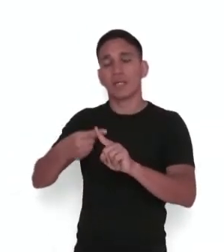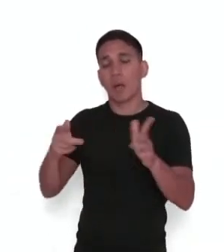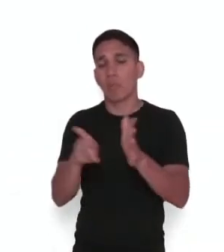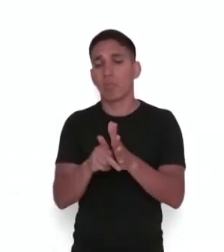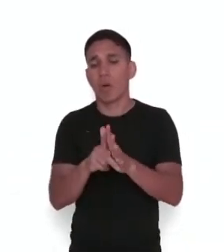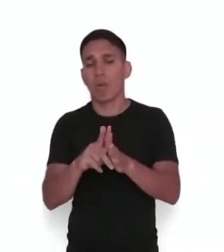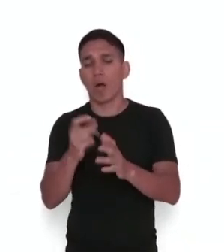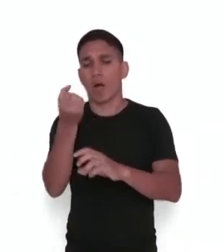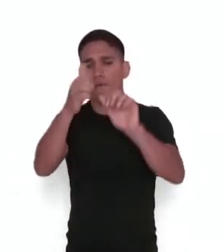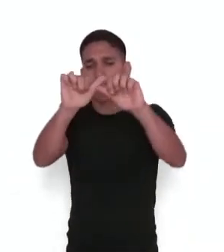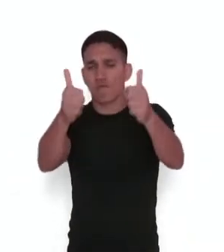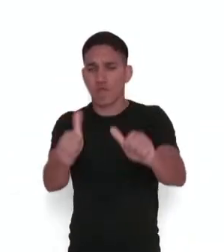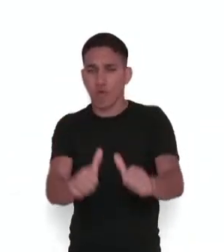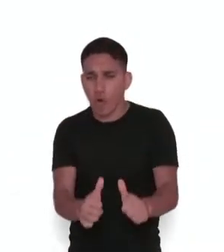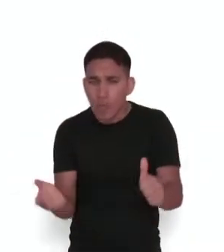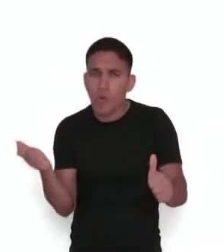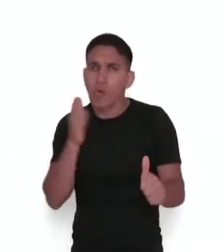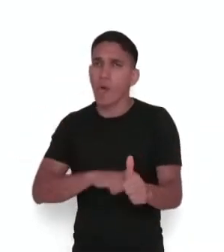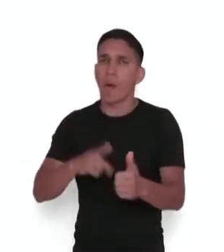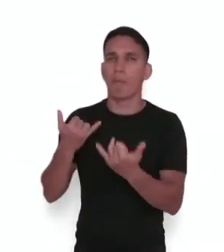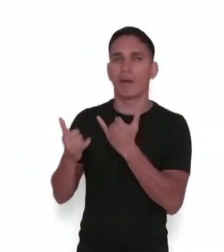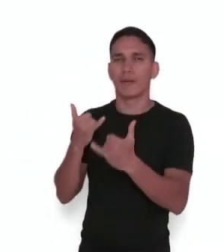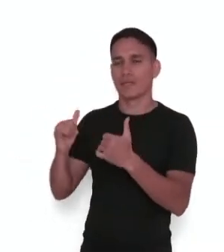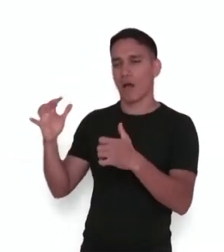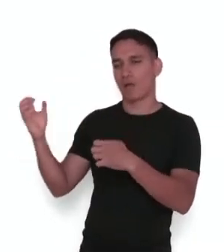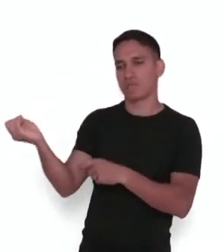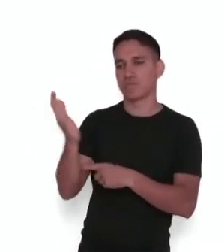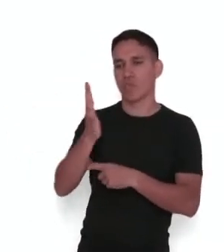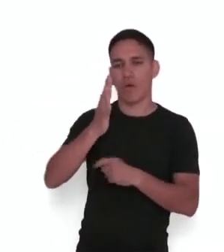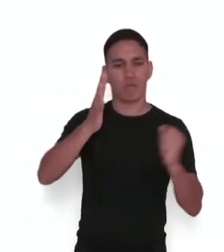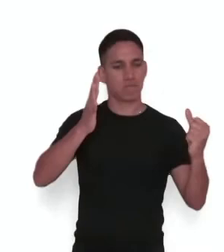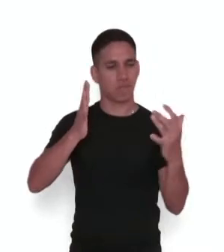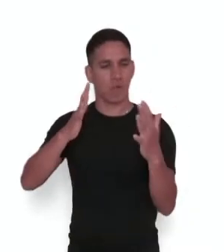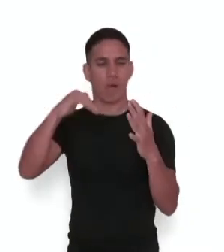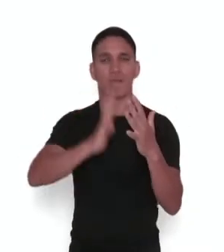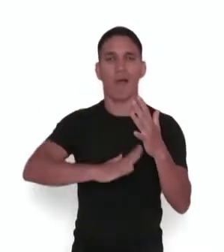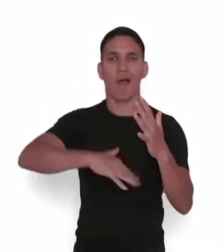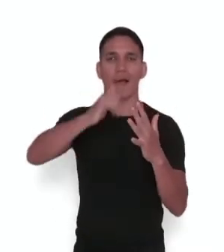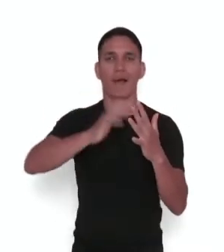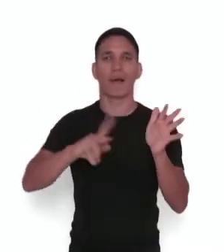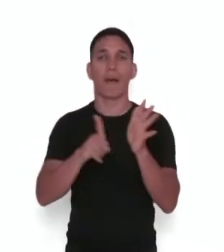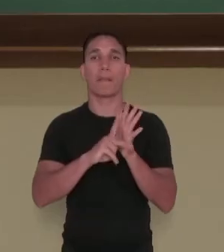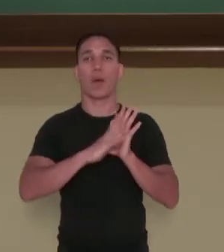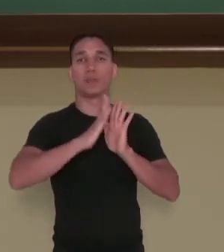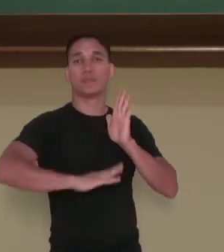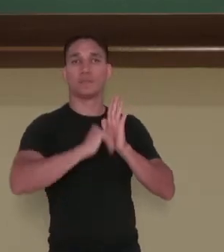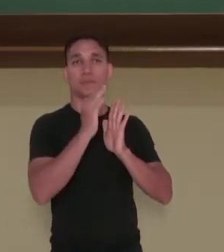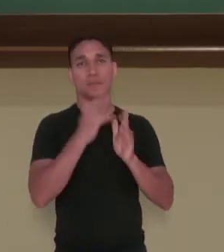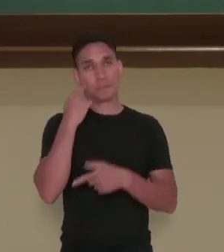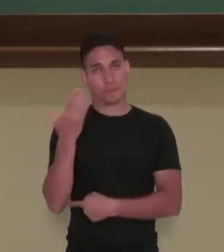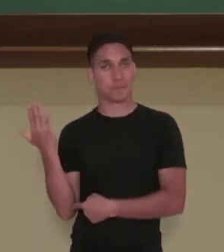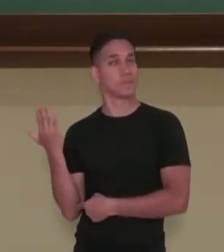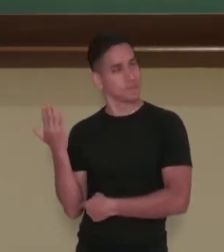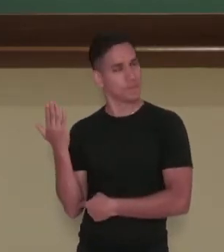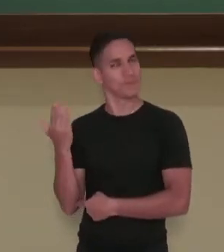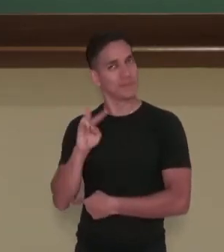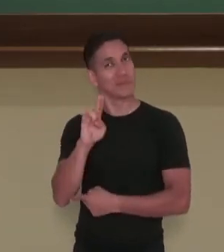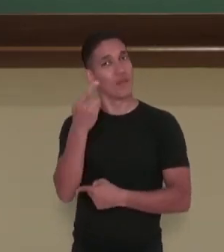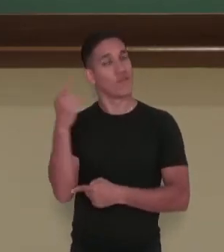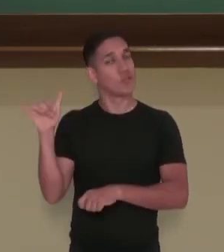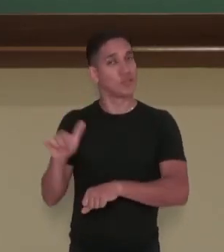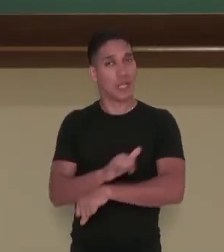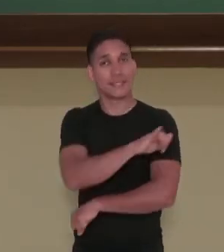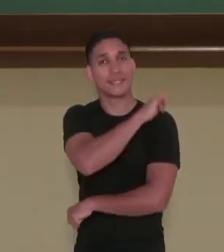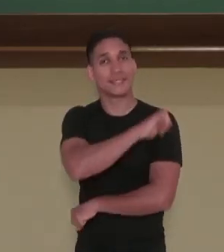escultórica para criar efeitos parecidos com as pinceladas feitas na tela de pintura. Veja a